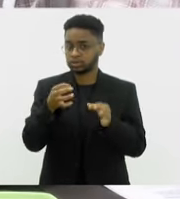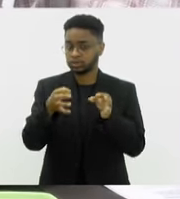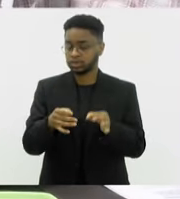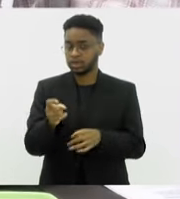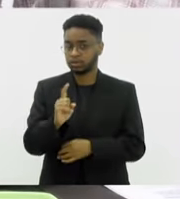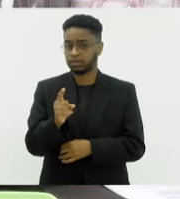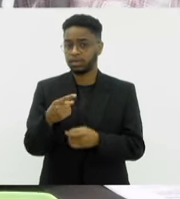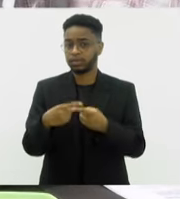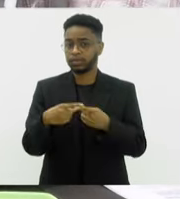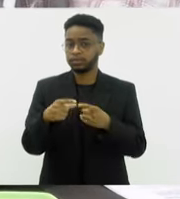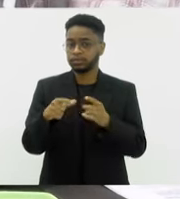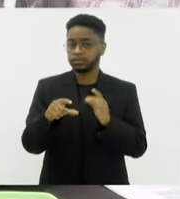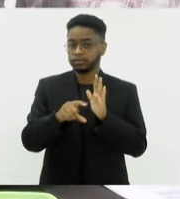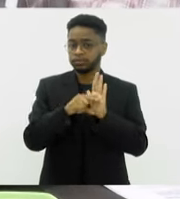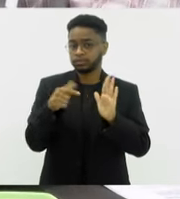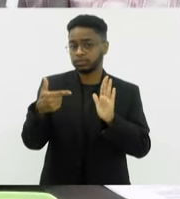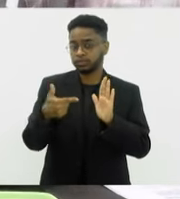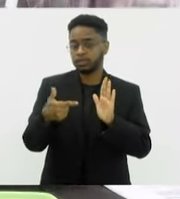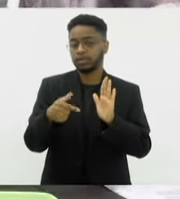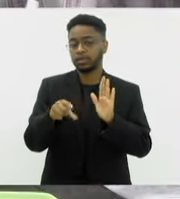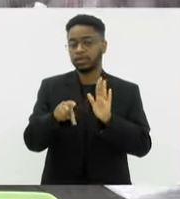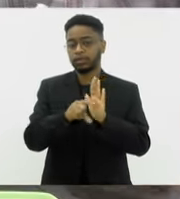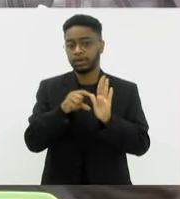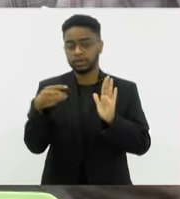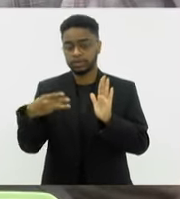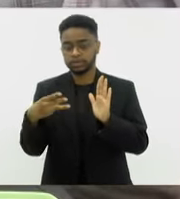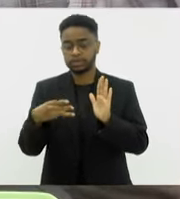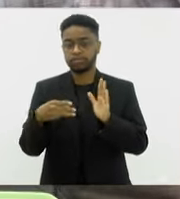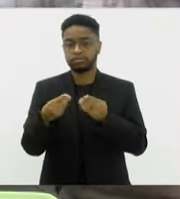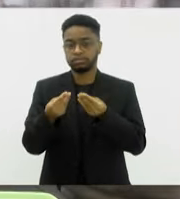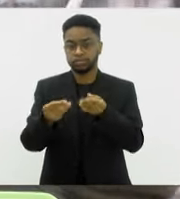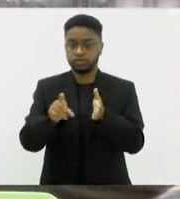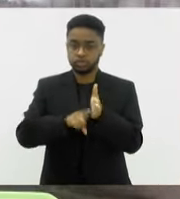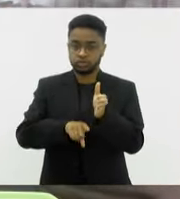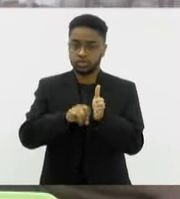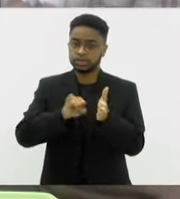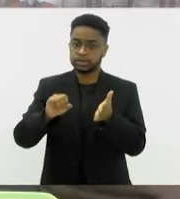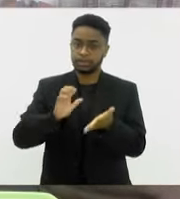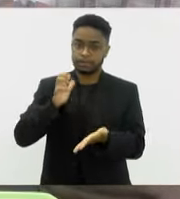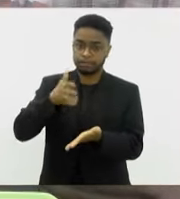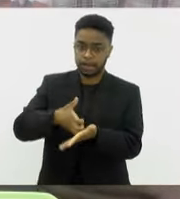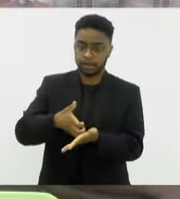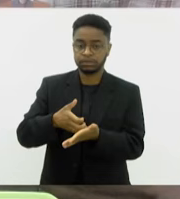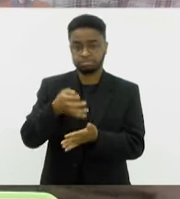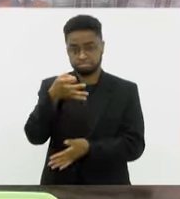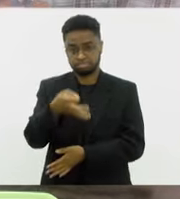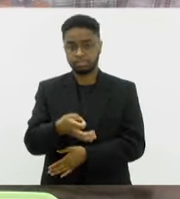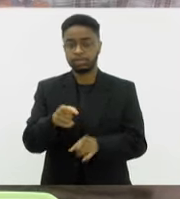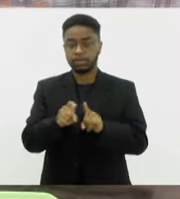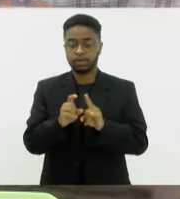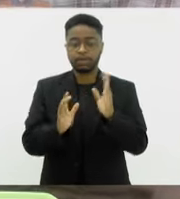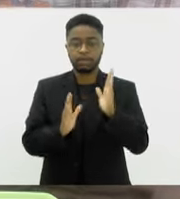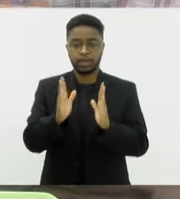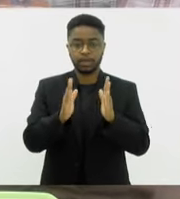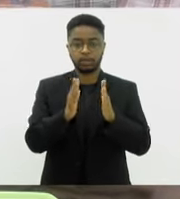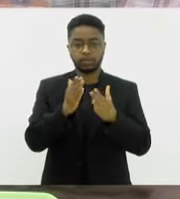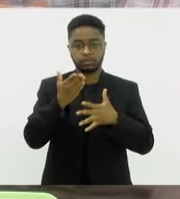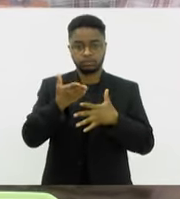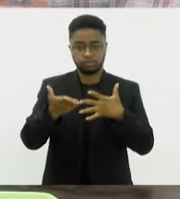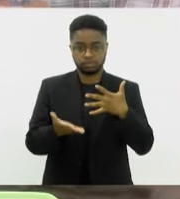o 2º e 3º dá desconto para o pagamento à vista, que é certo, o prazo para o pagamento nos carros